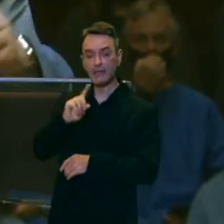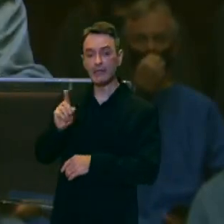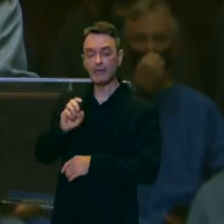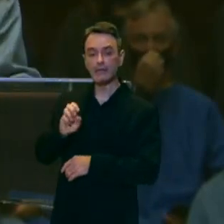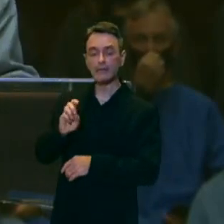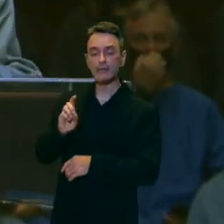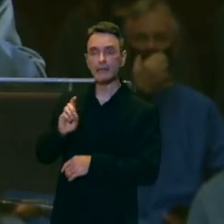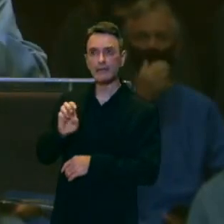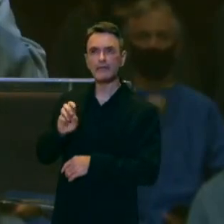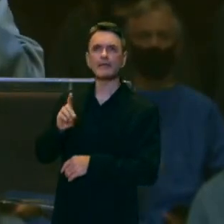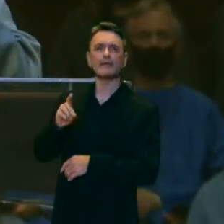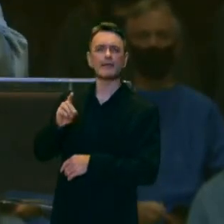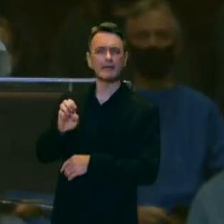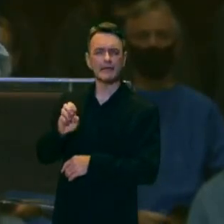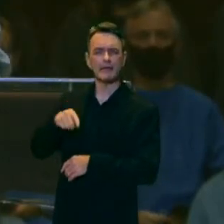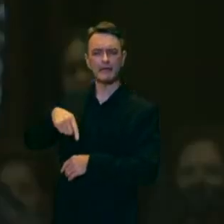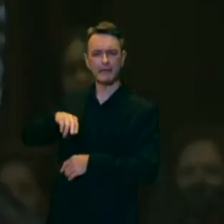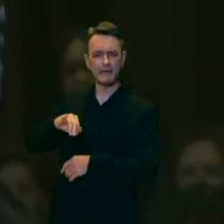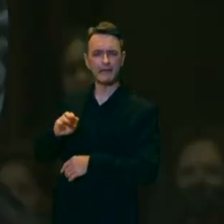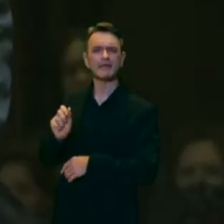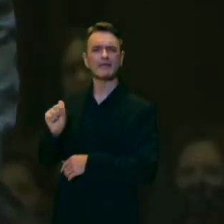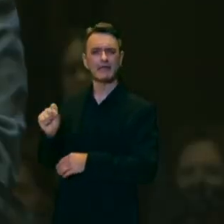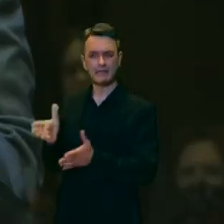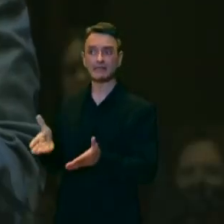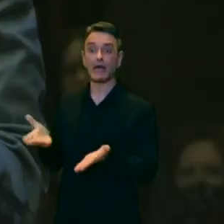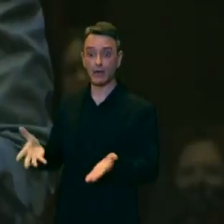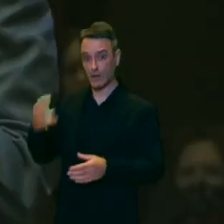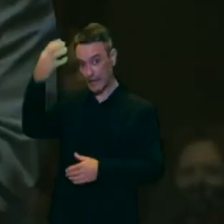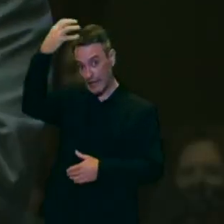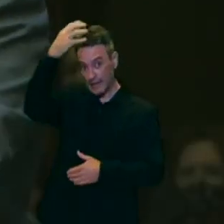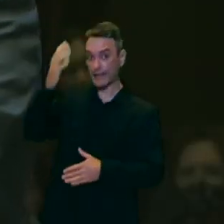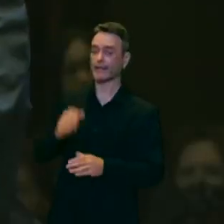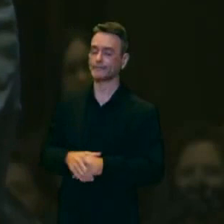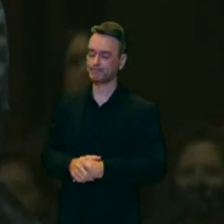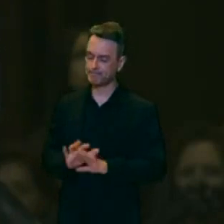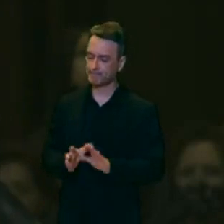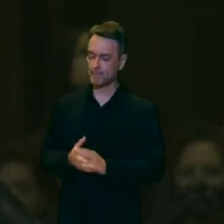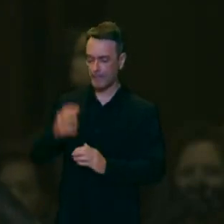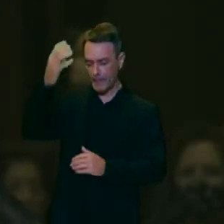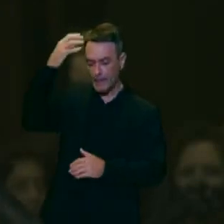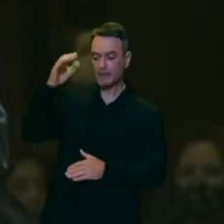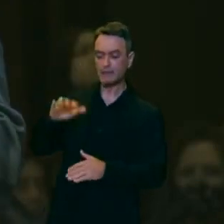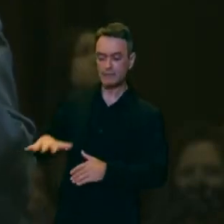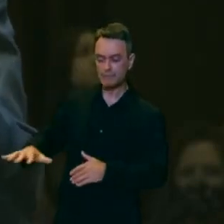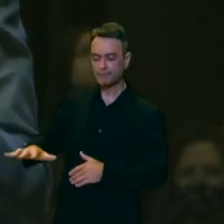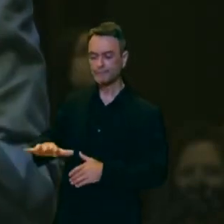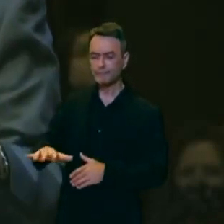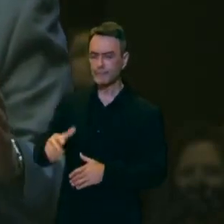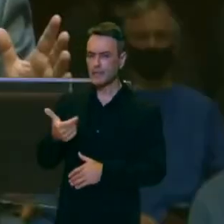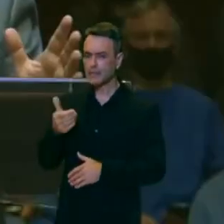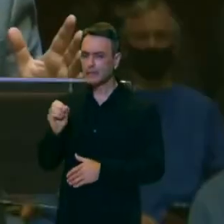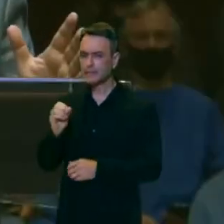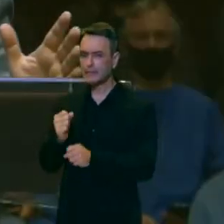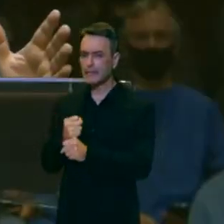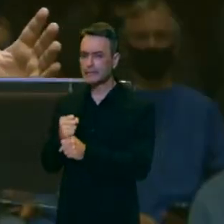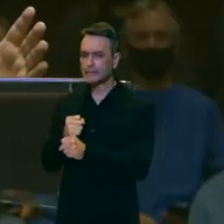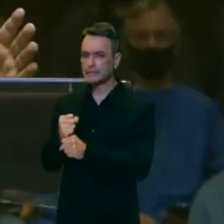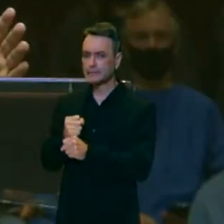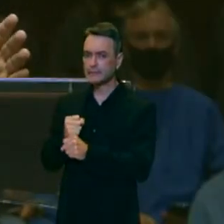vassalo da Babilônia, e ele está nesse contexto reinando. E ele reina naquele lugar por 10